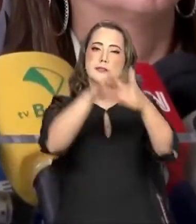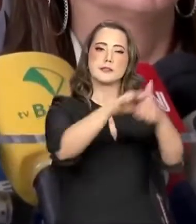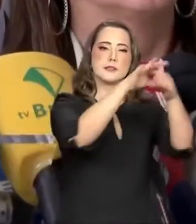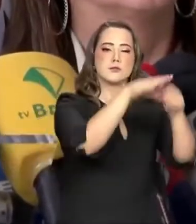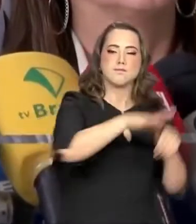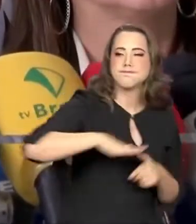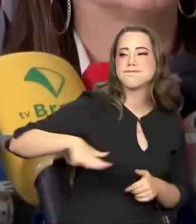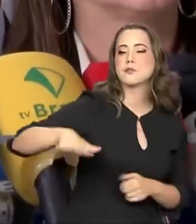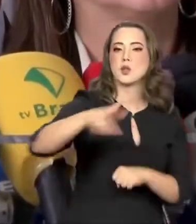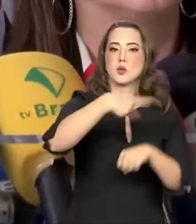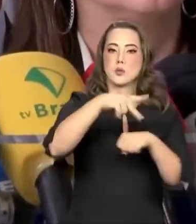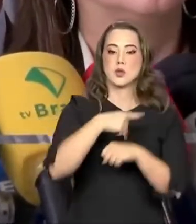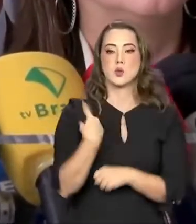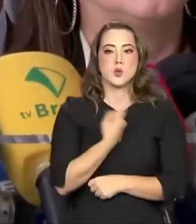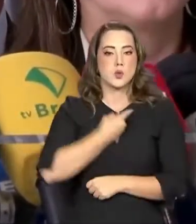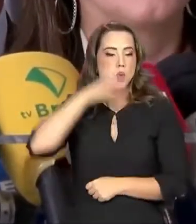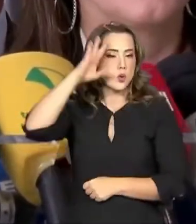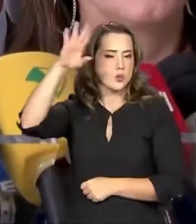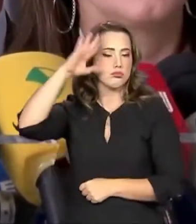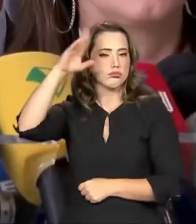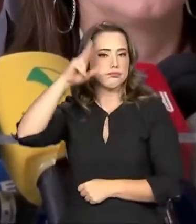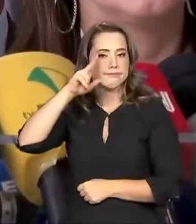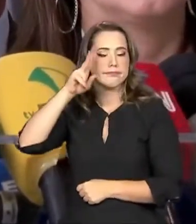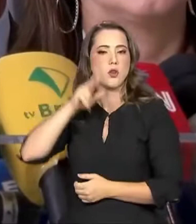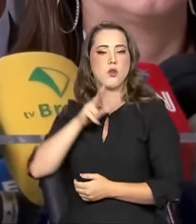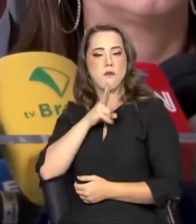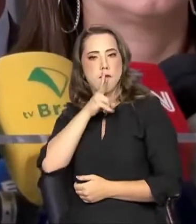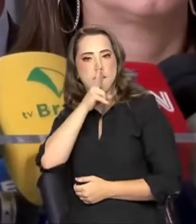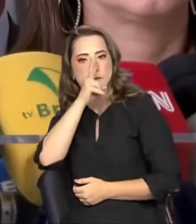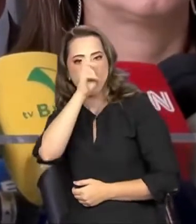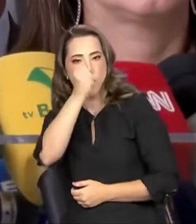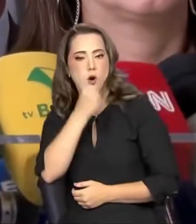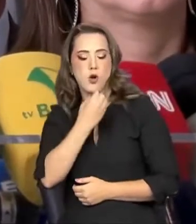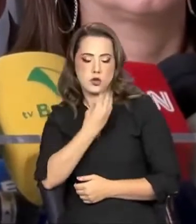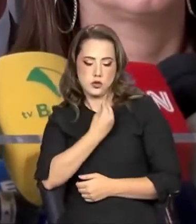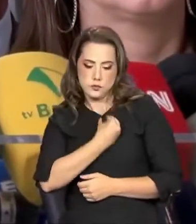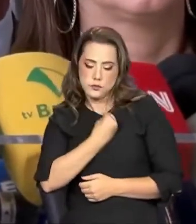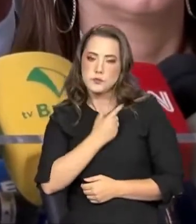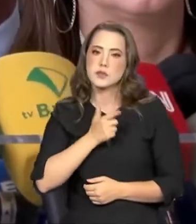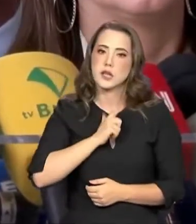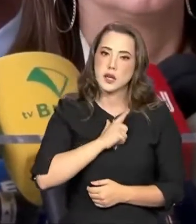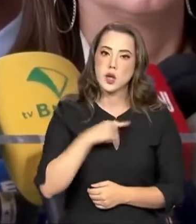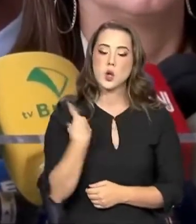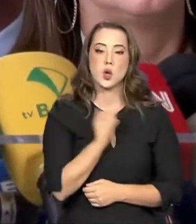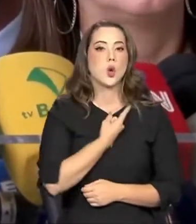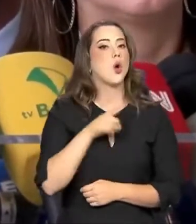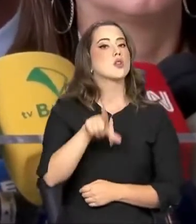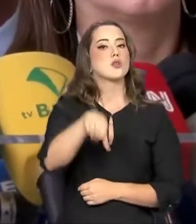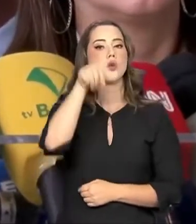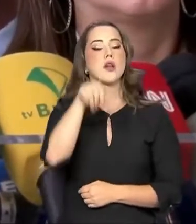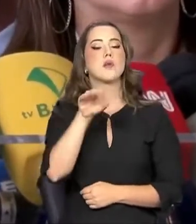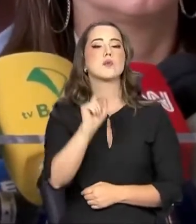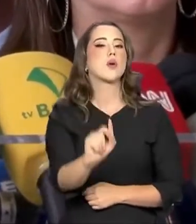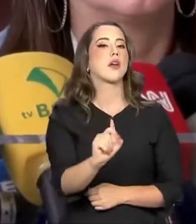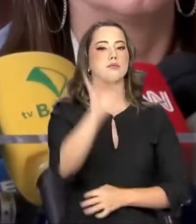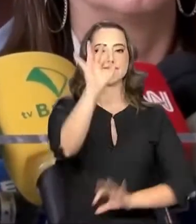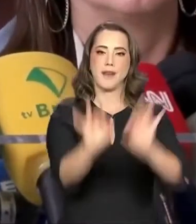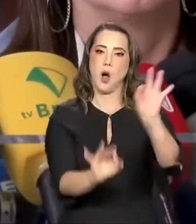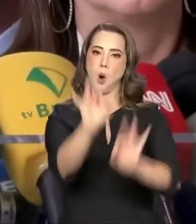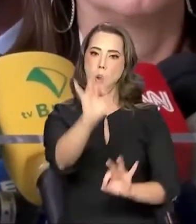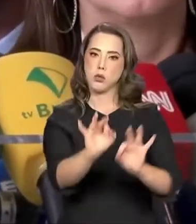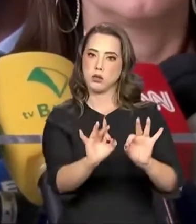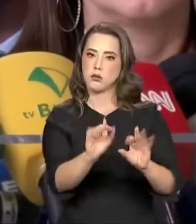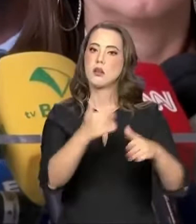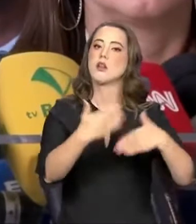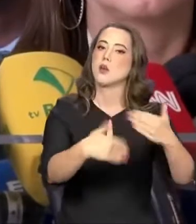Nossos sonhos seguem mais vivos do que nunca. Somos pela ordem e pelo progresso.